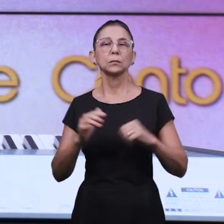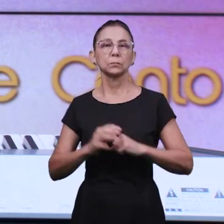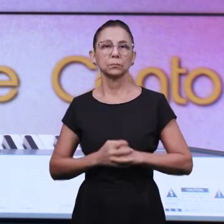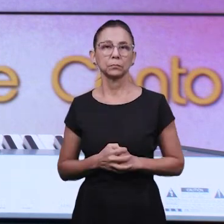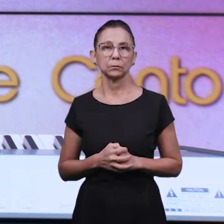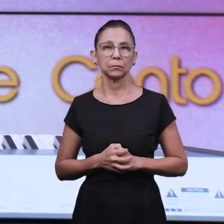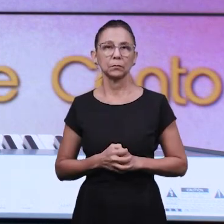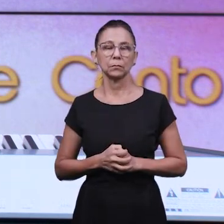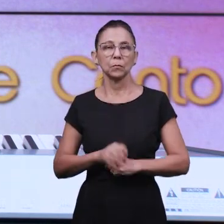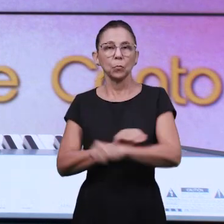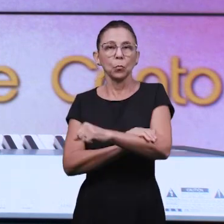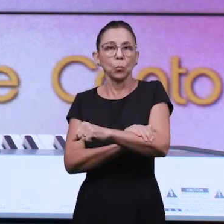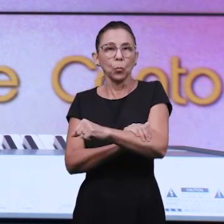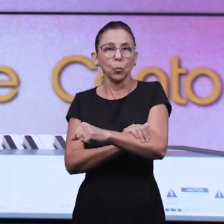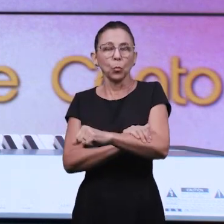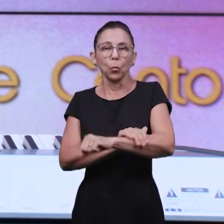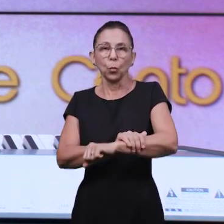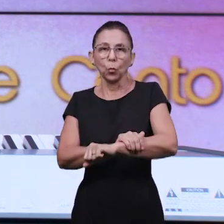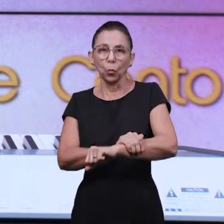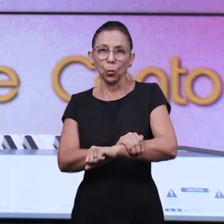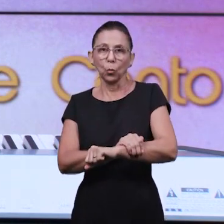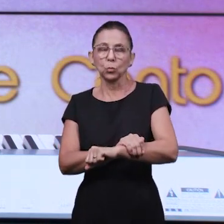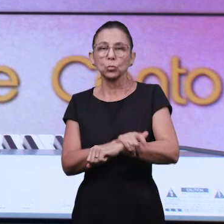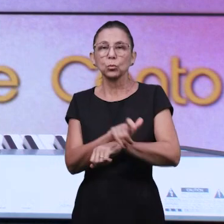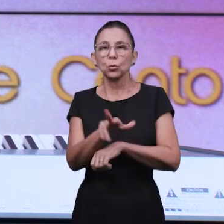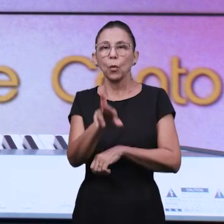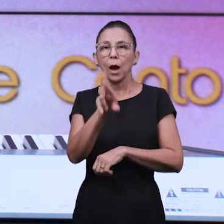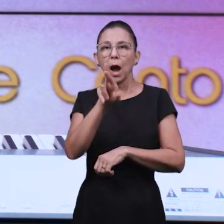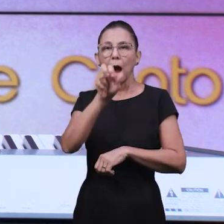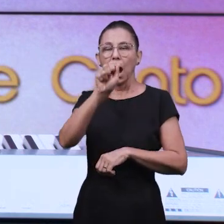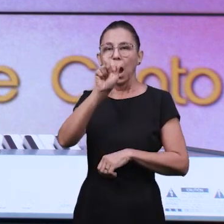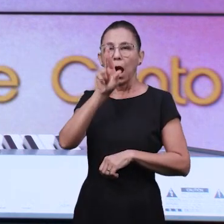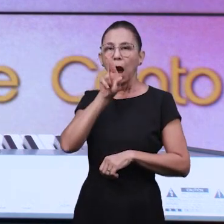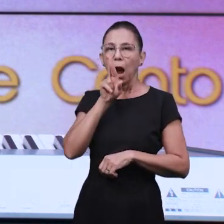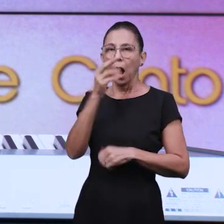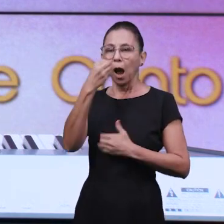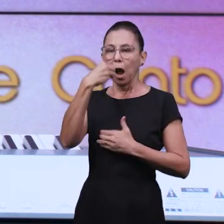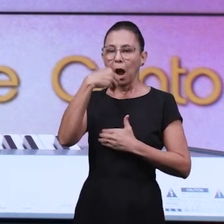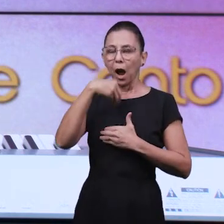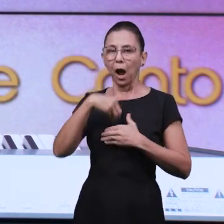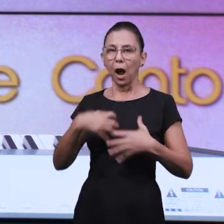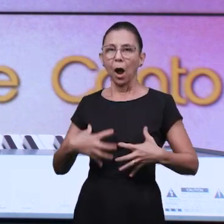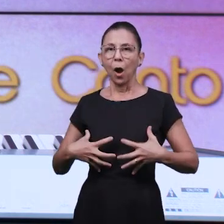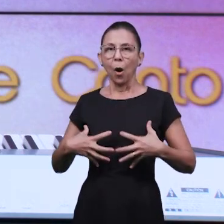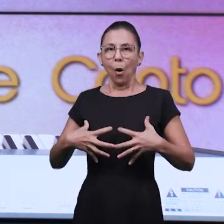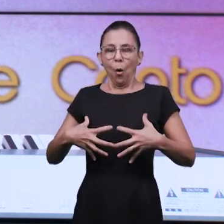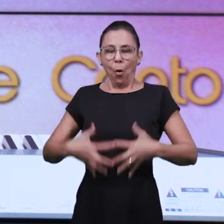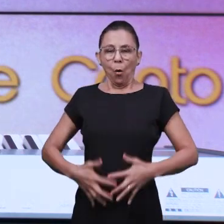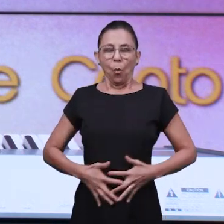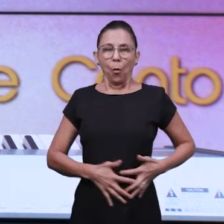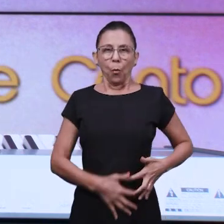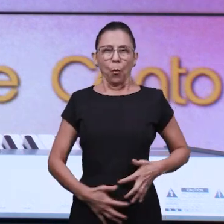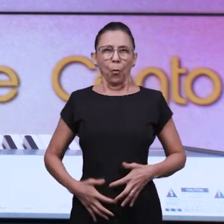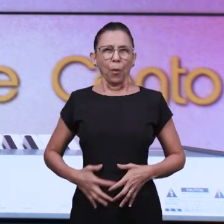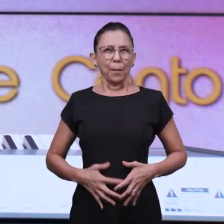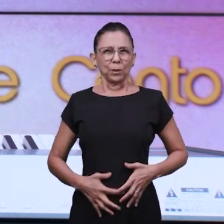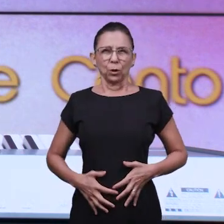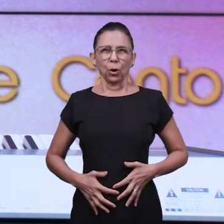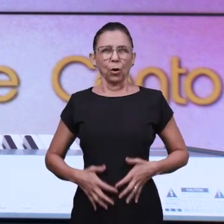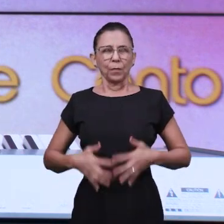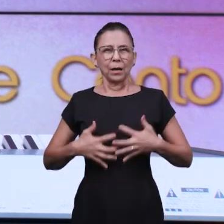estrutura muscular com a estrutura respiratória, especialmente musculatura